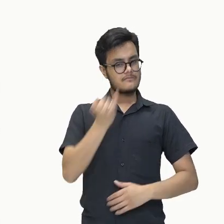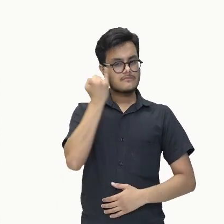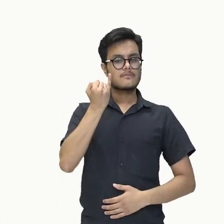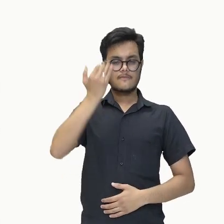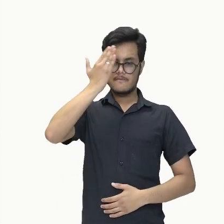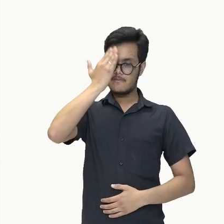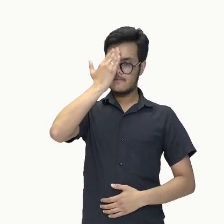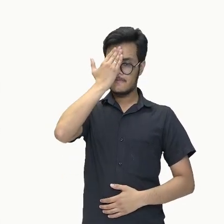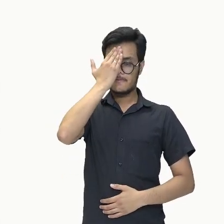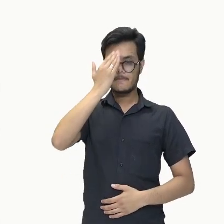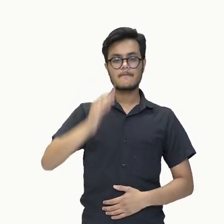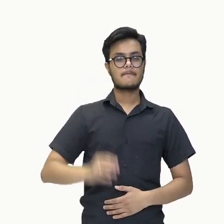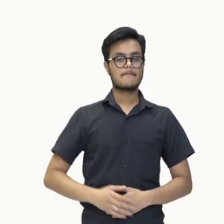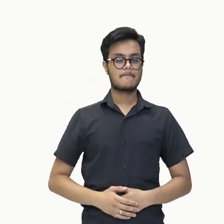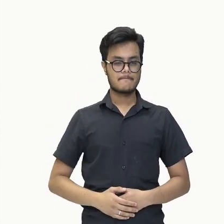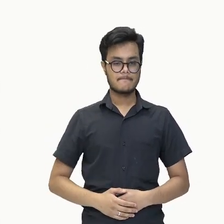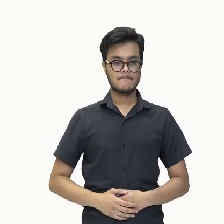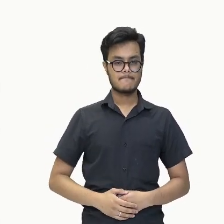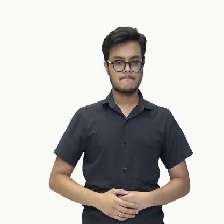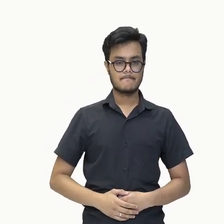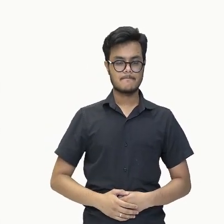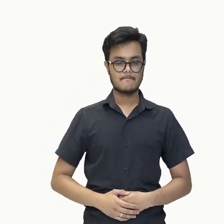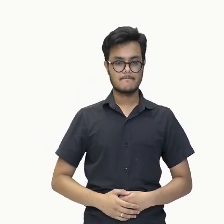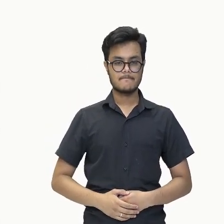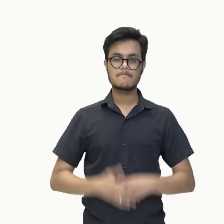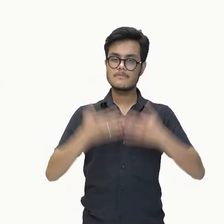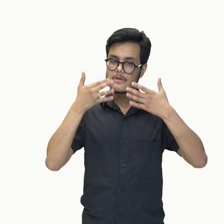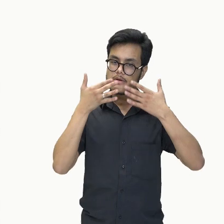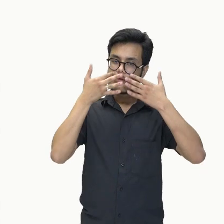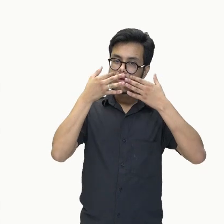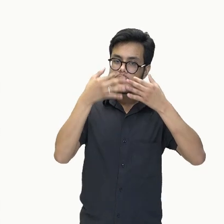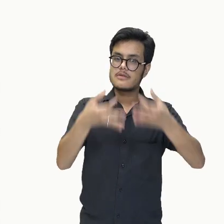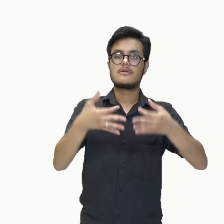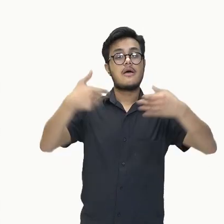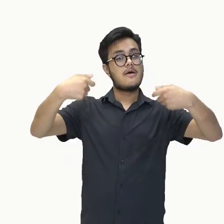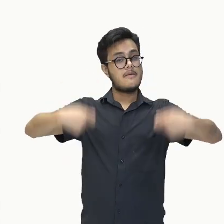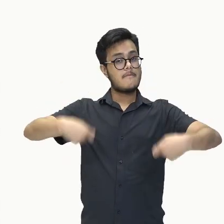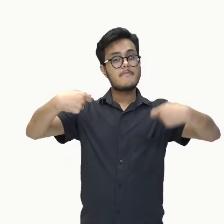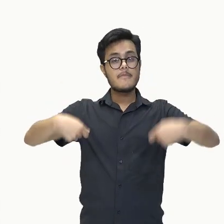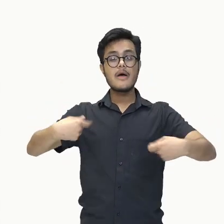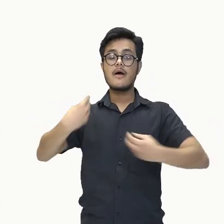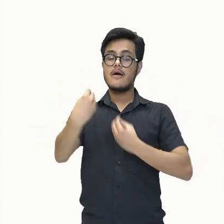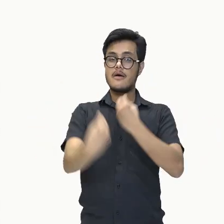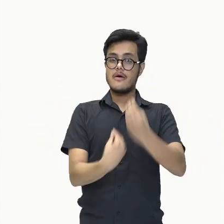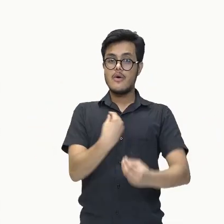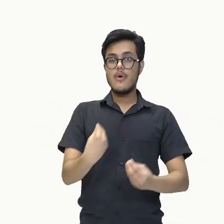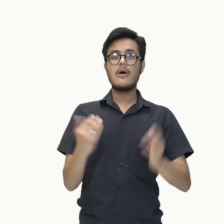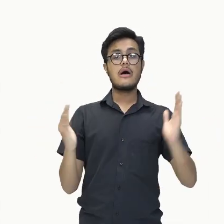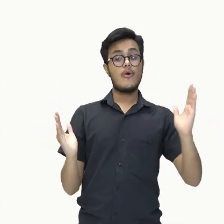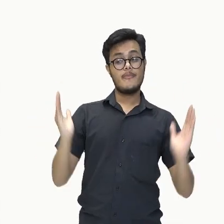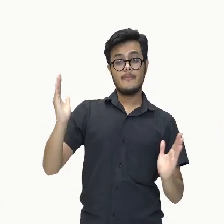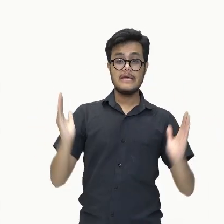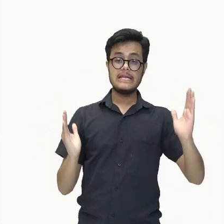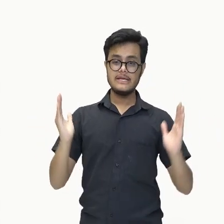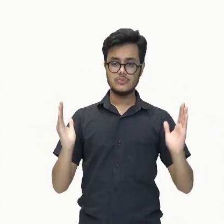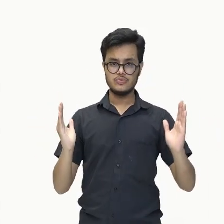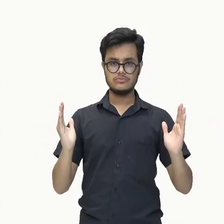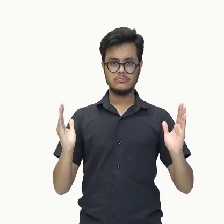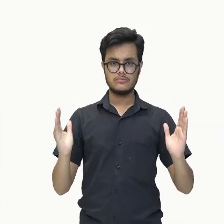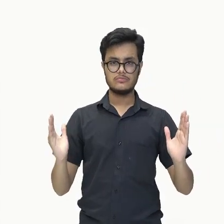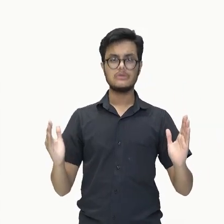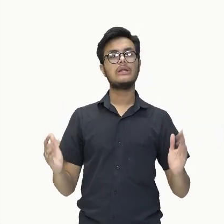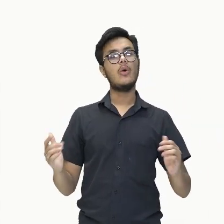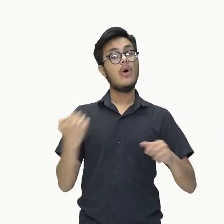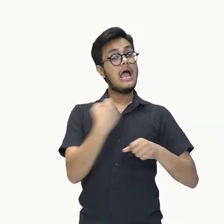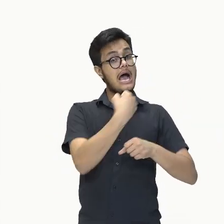nós trabalharmos, né, a atenção para essas taxas em relação ao tempo. Por quê? Porque é daí que a